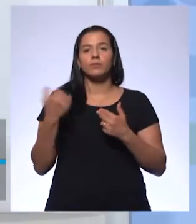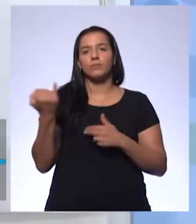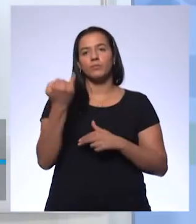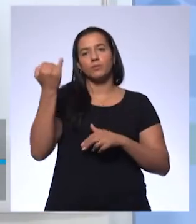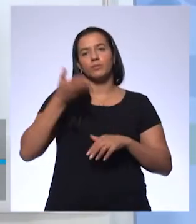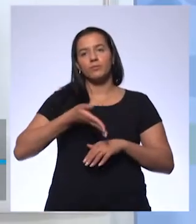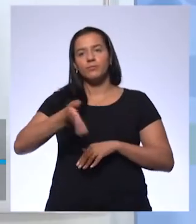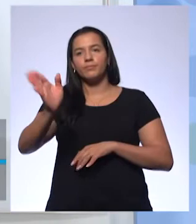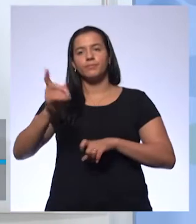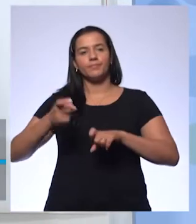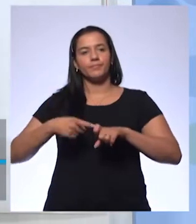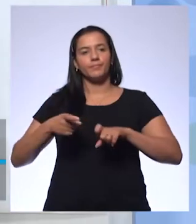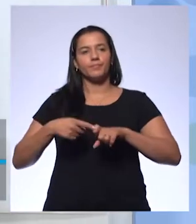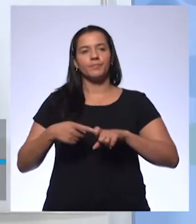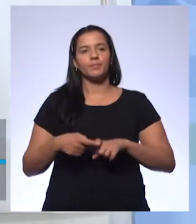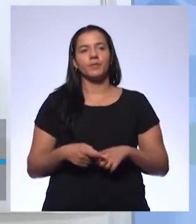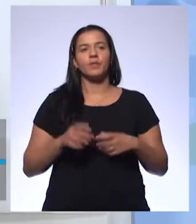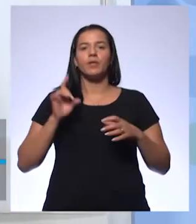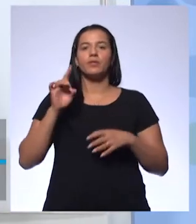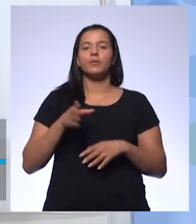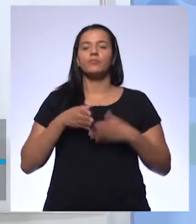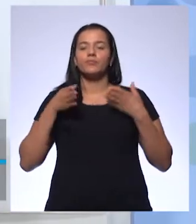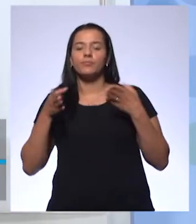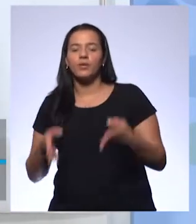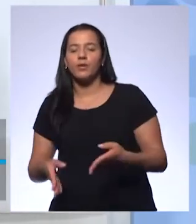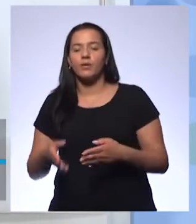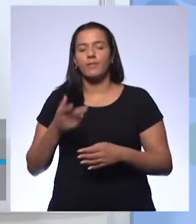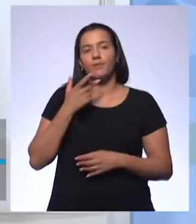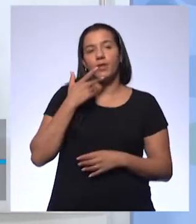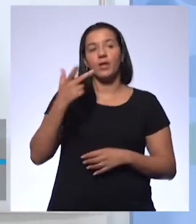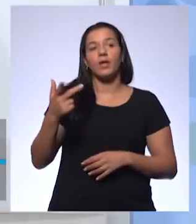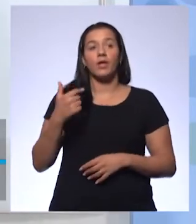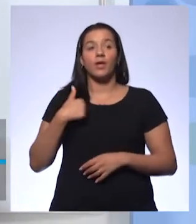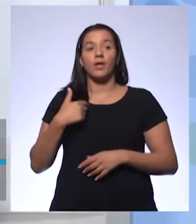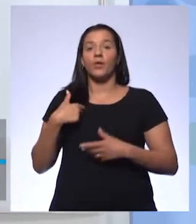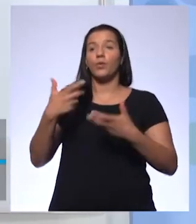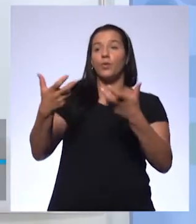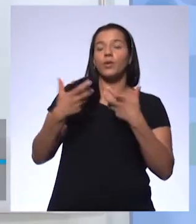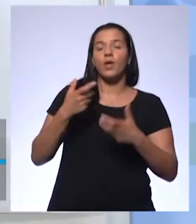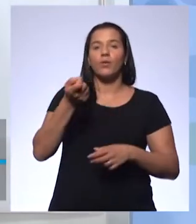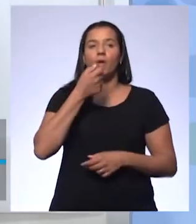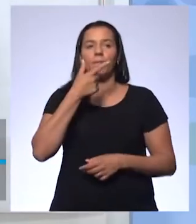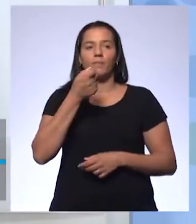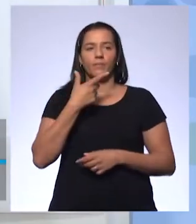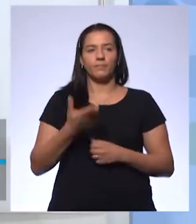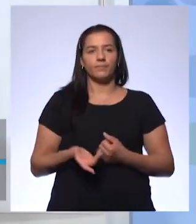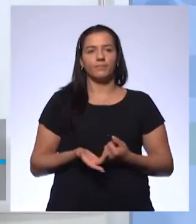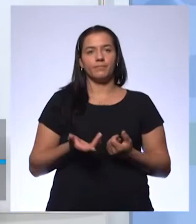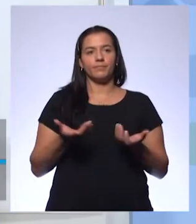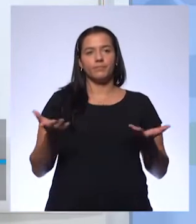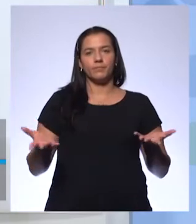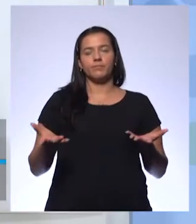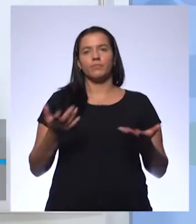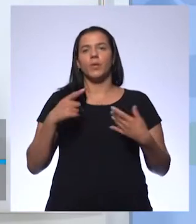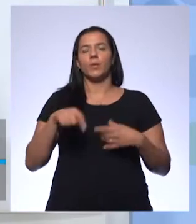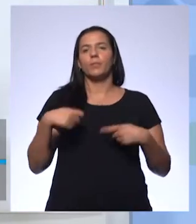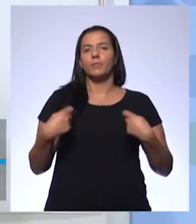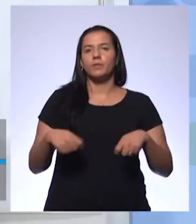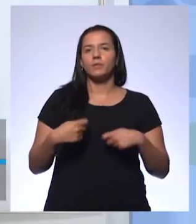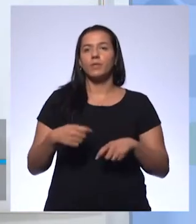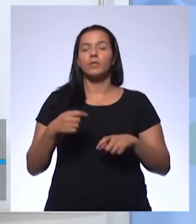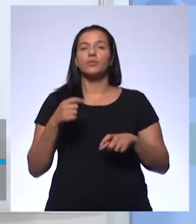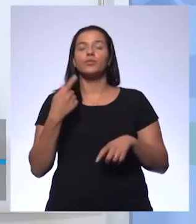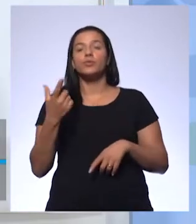gente. Tá, e não adianta eu chegar no médico lá e eu chegar para o médico e falar, eu quero um antibiótico. Ué, o antibiótico ele vai servir se a doença